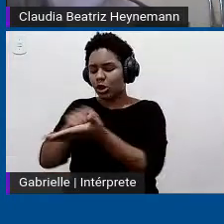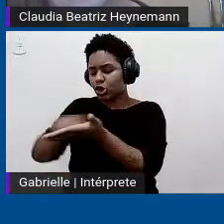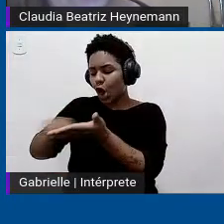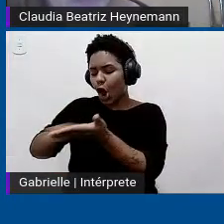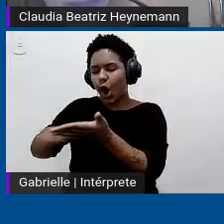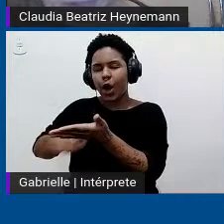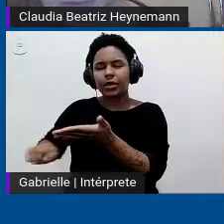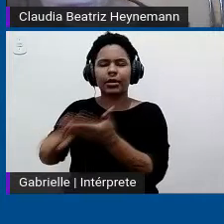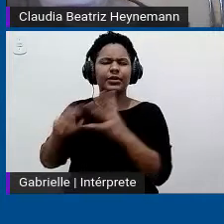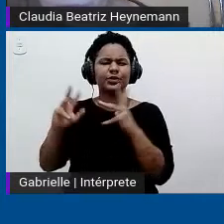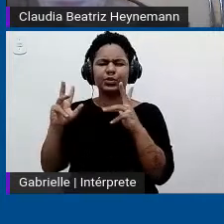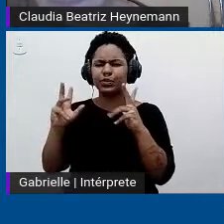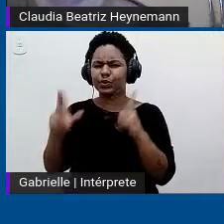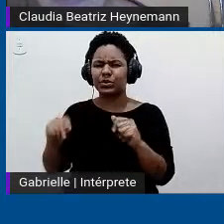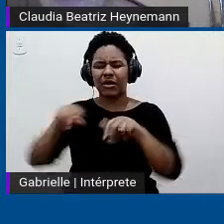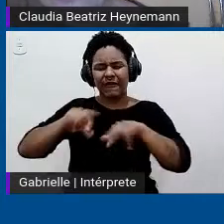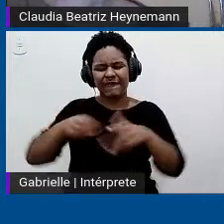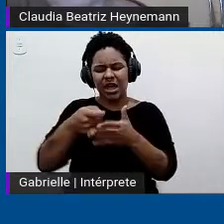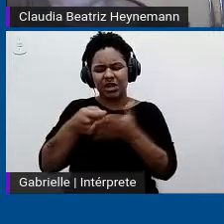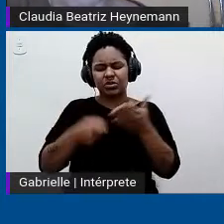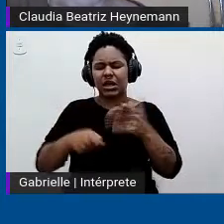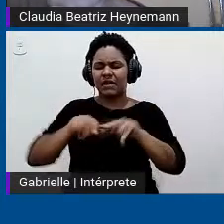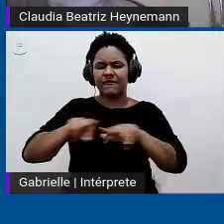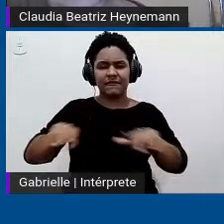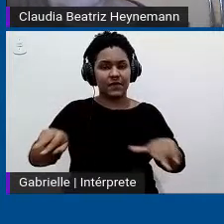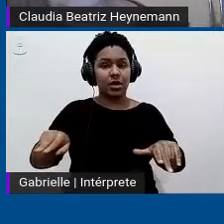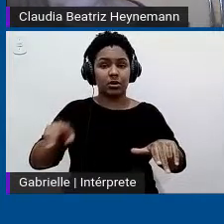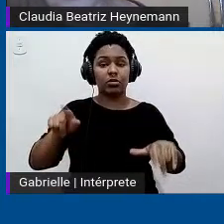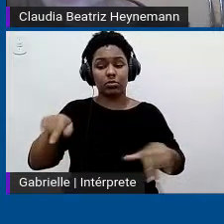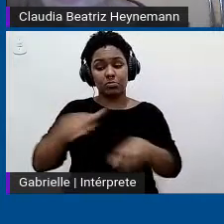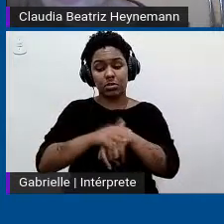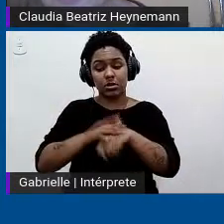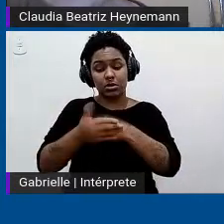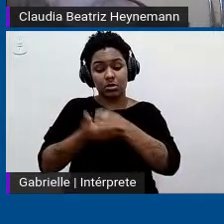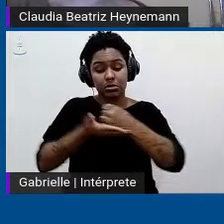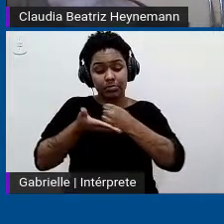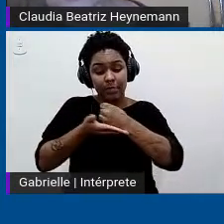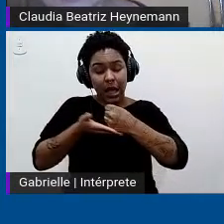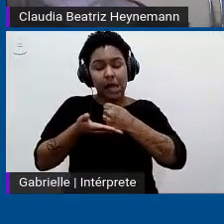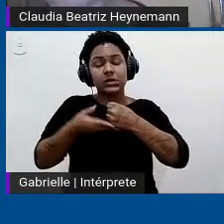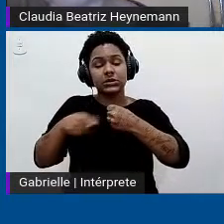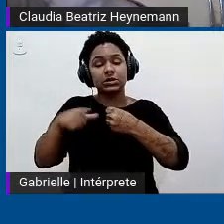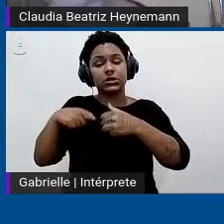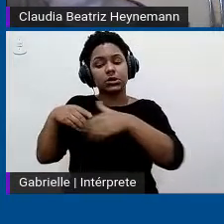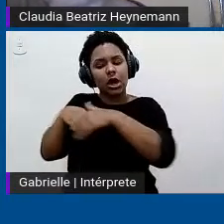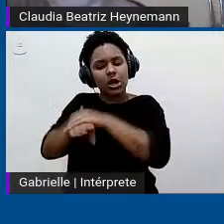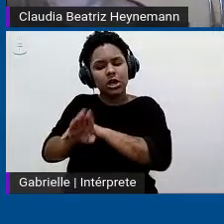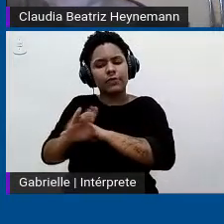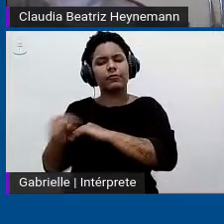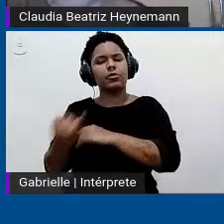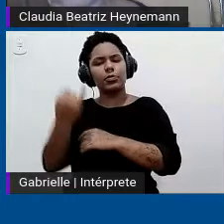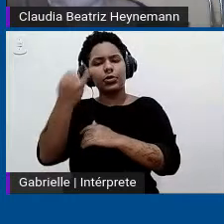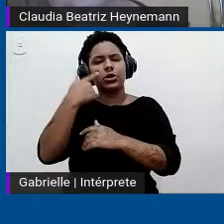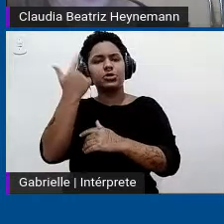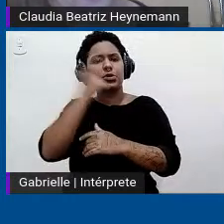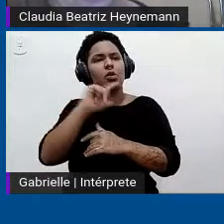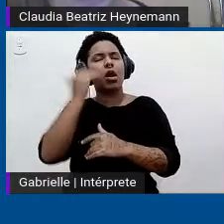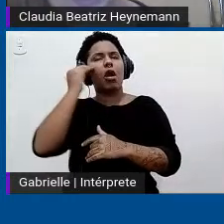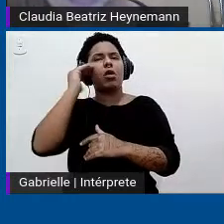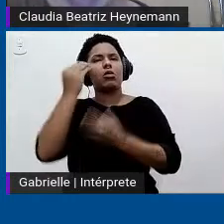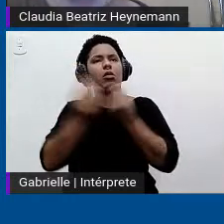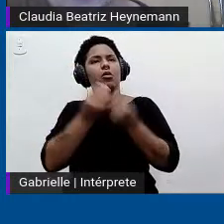documentação, diz ainda esse autor, deve constituir uma base arquivística útil para a história da construção de uma obra ou